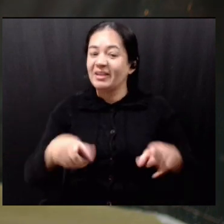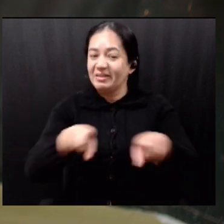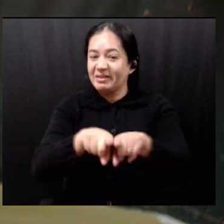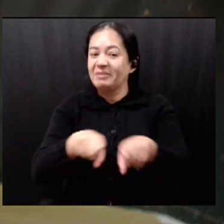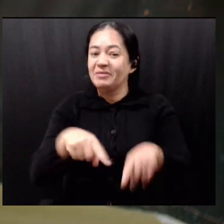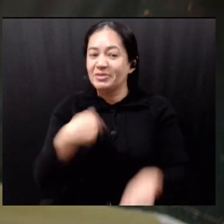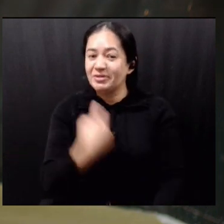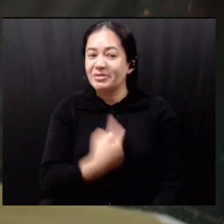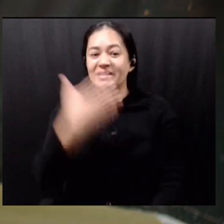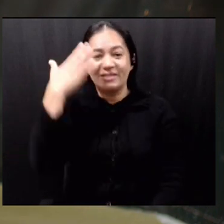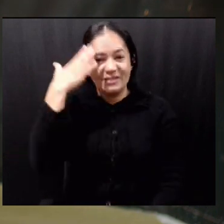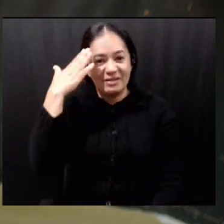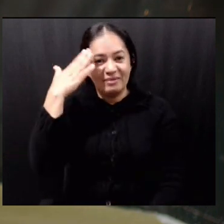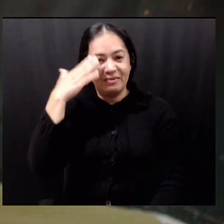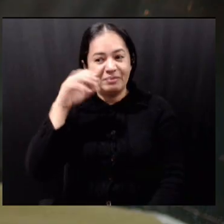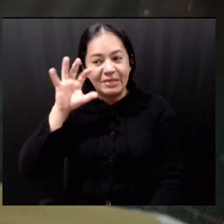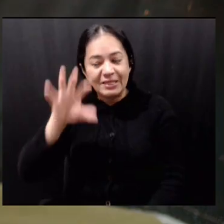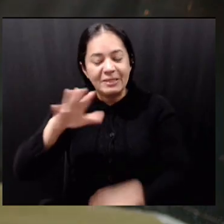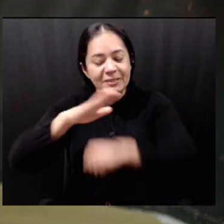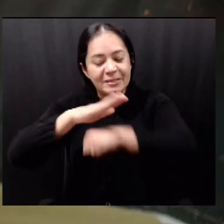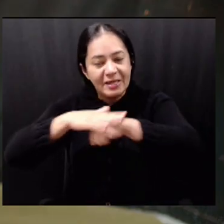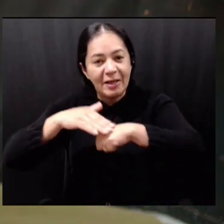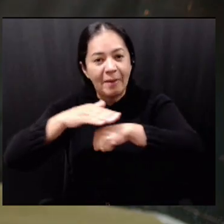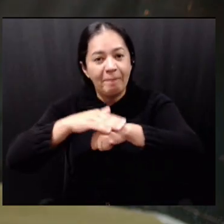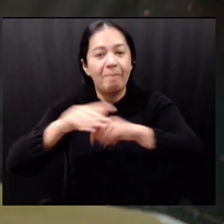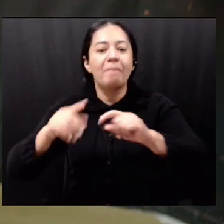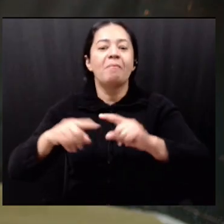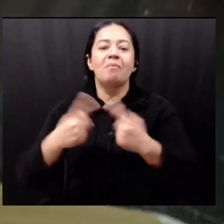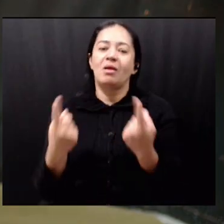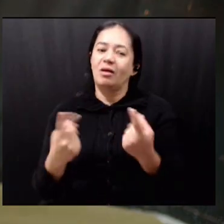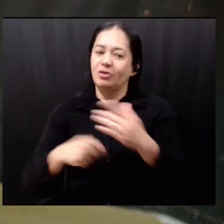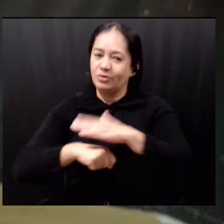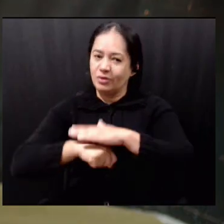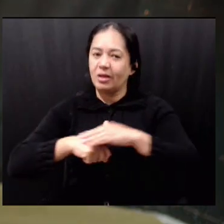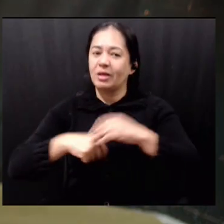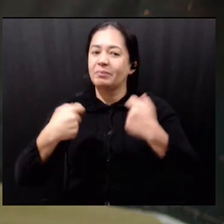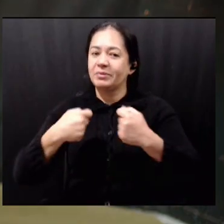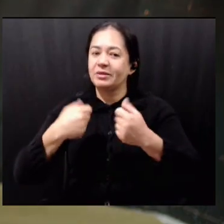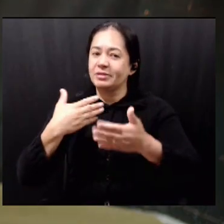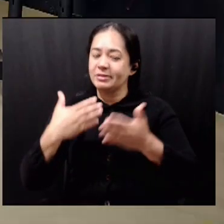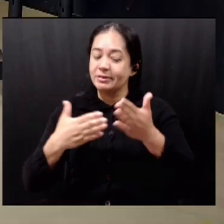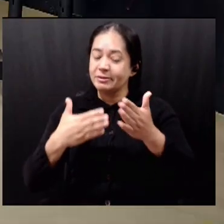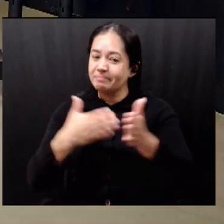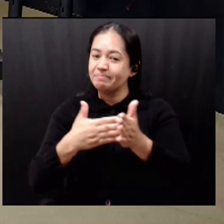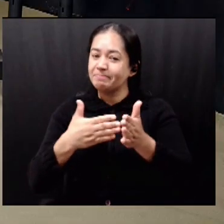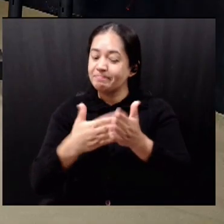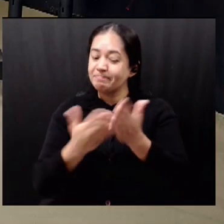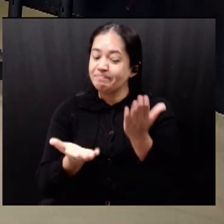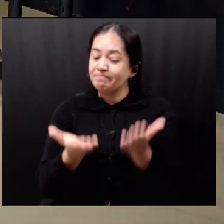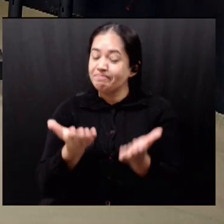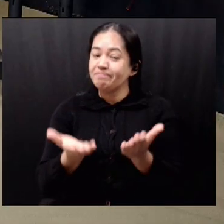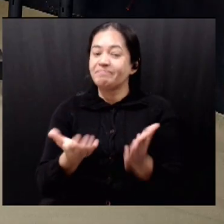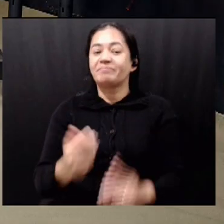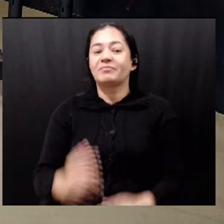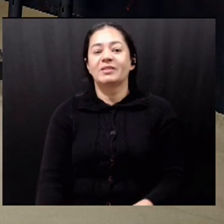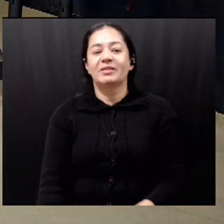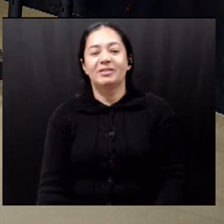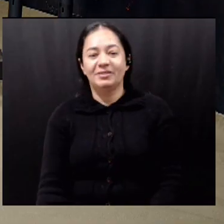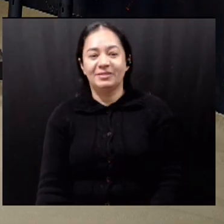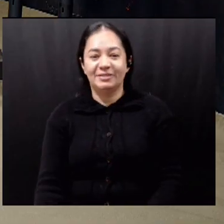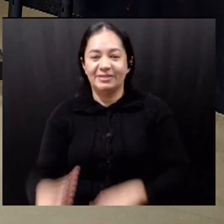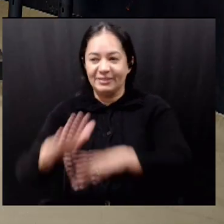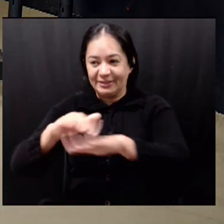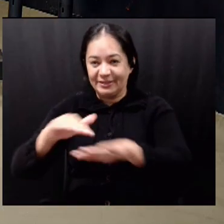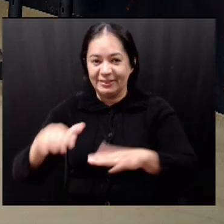muito carinho, né? Mas o carinho também precisa ter uma medida, é isso, Beatriz? A criança, eu gosto sempre de falar